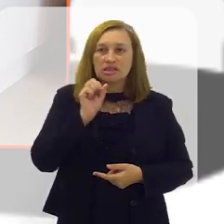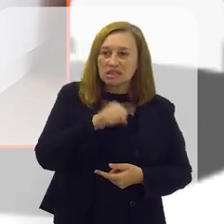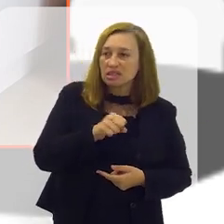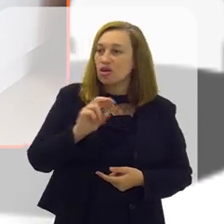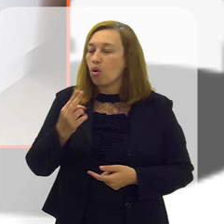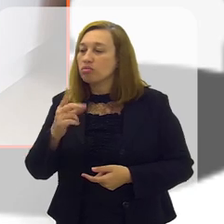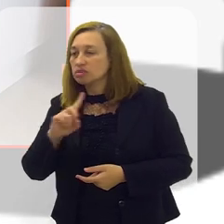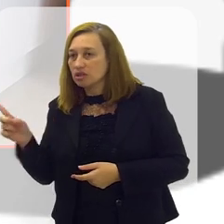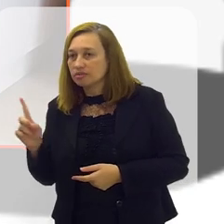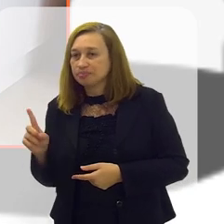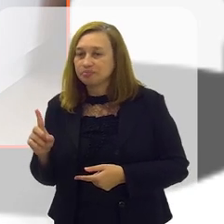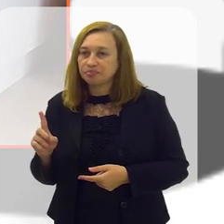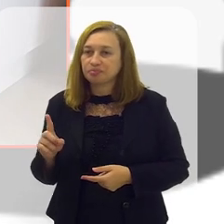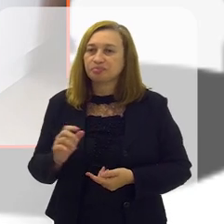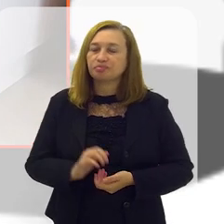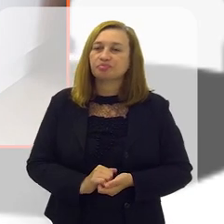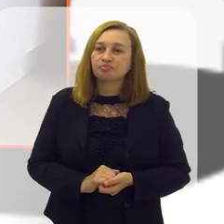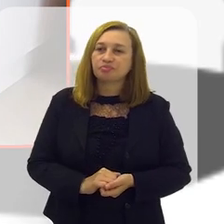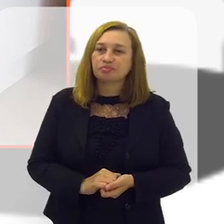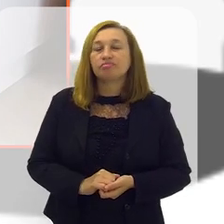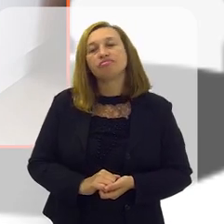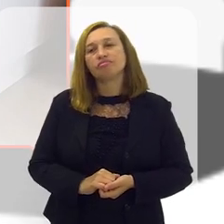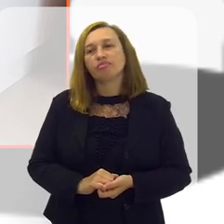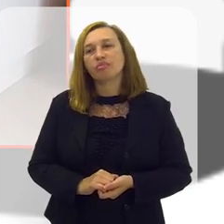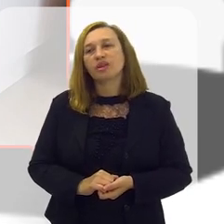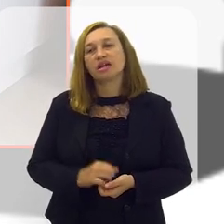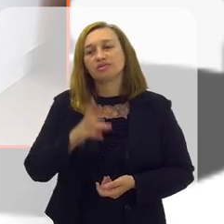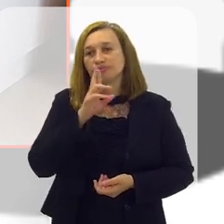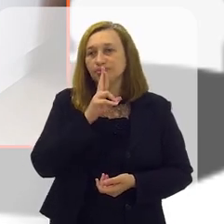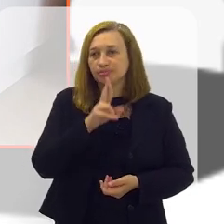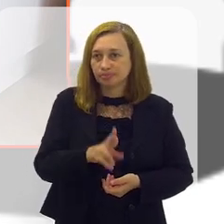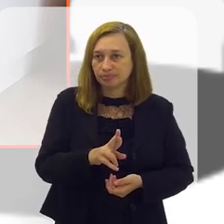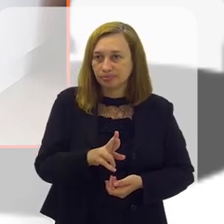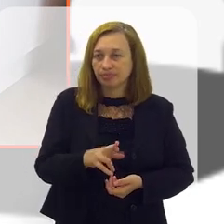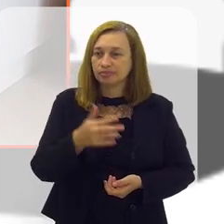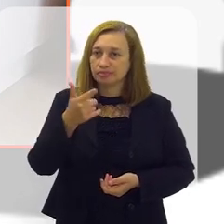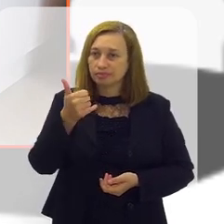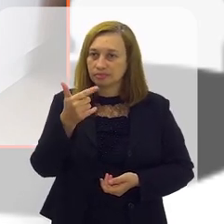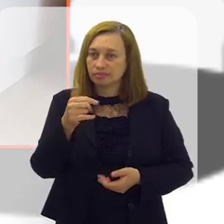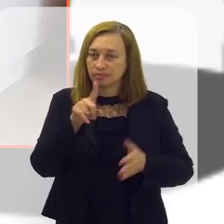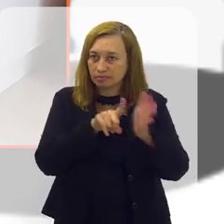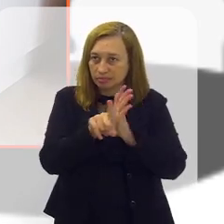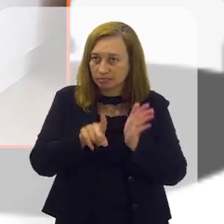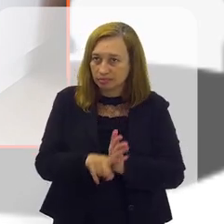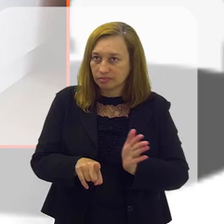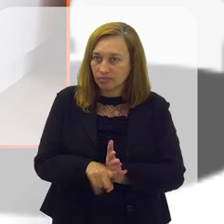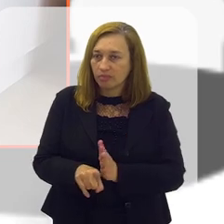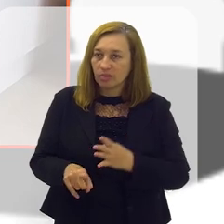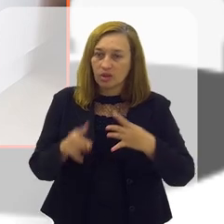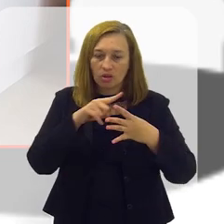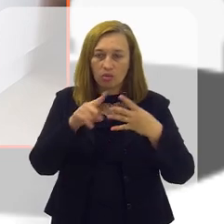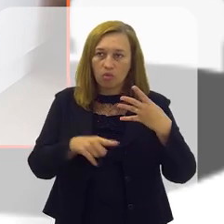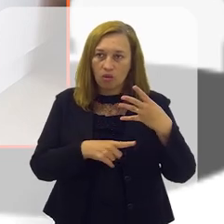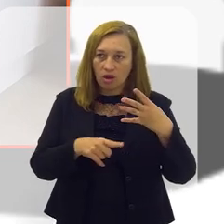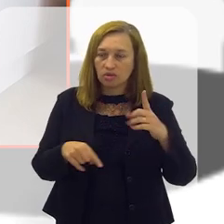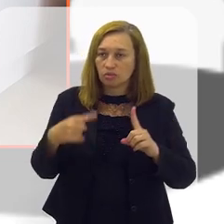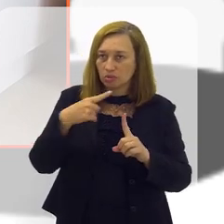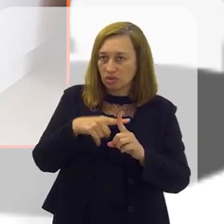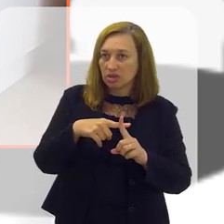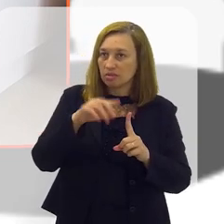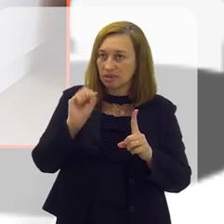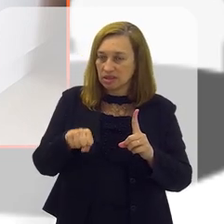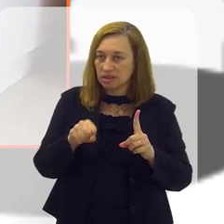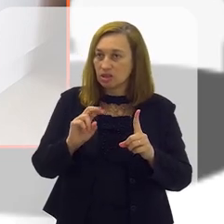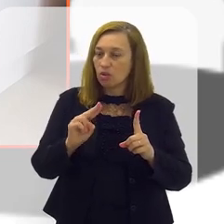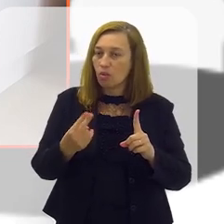ou não, né? E aí, se ela responde dessas 12 perguntas, quatro positivas